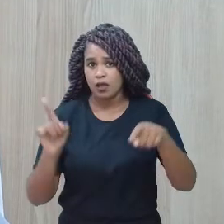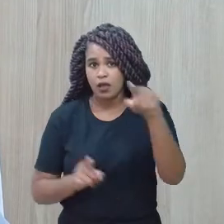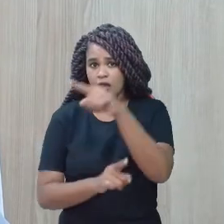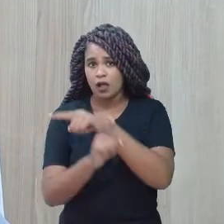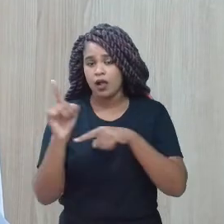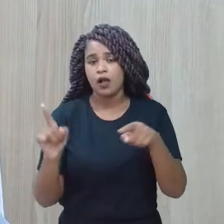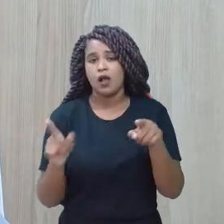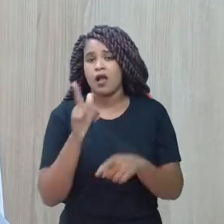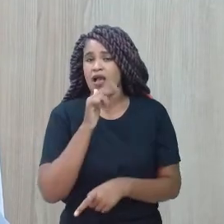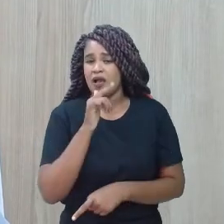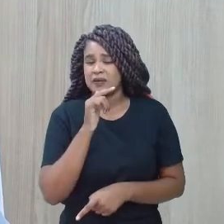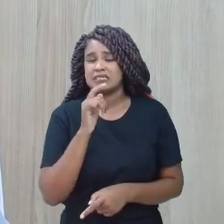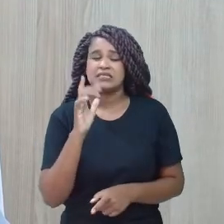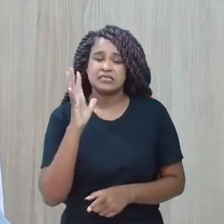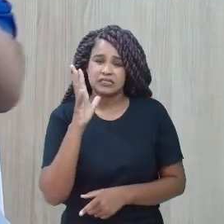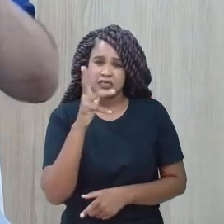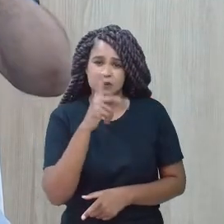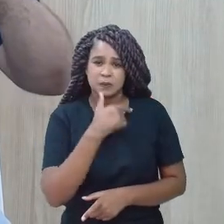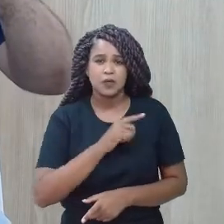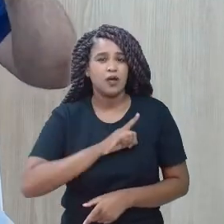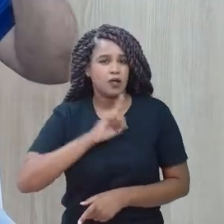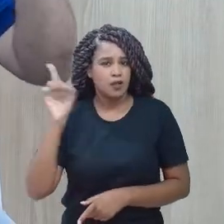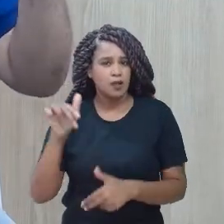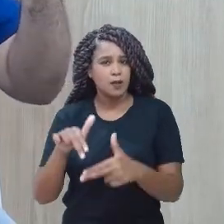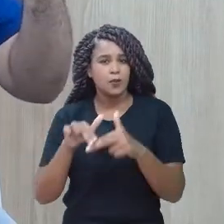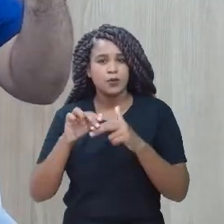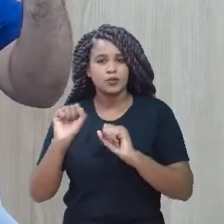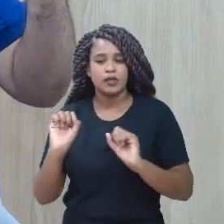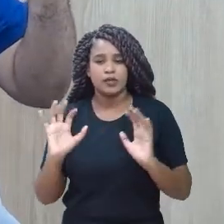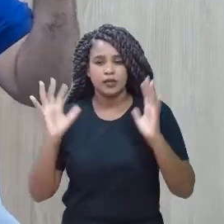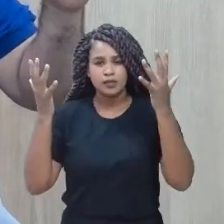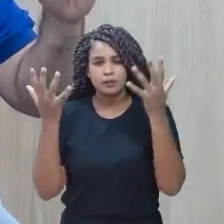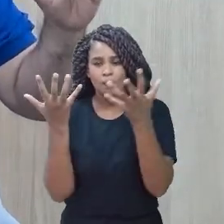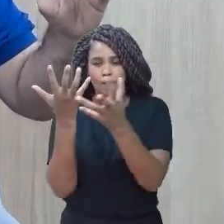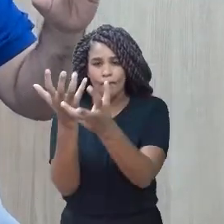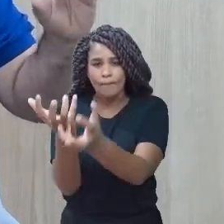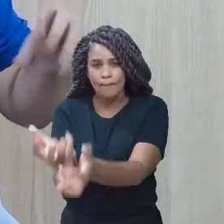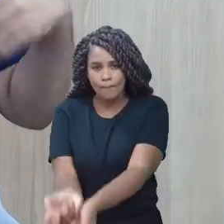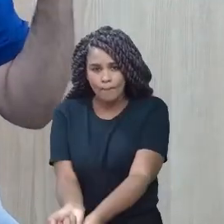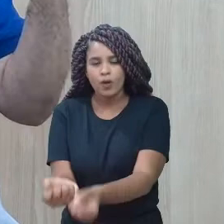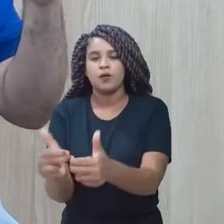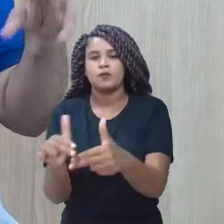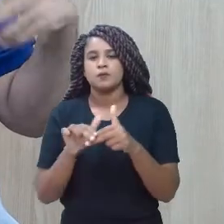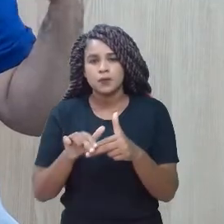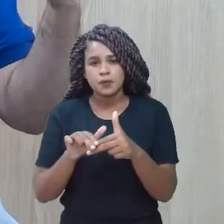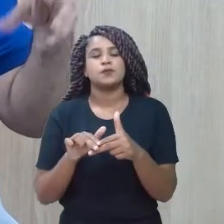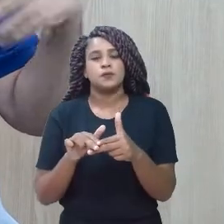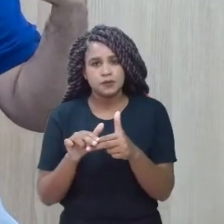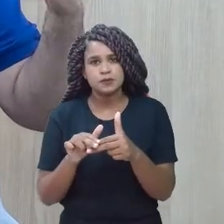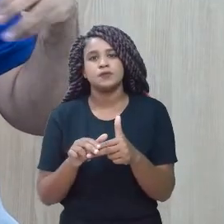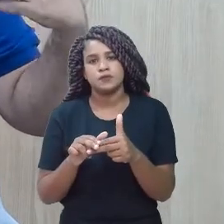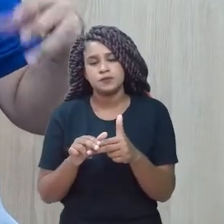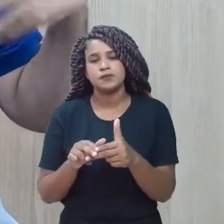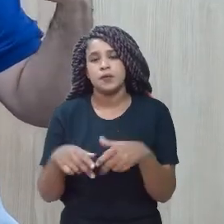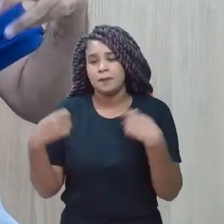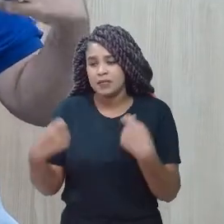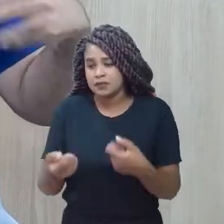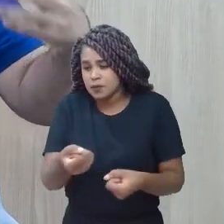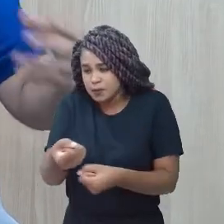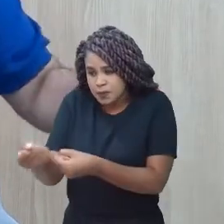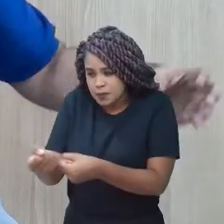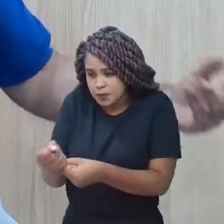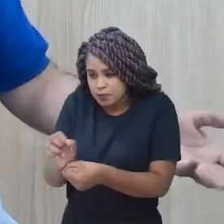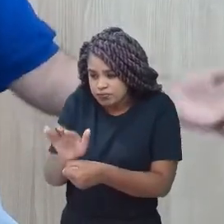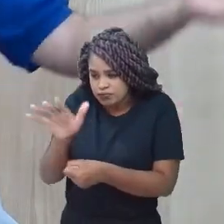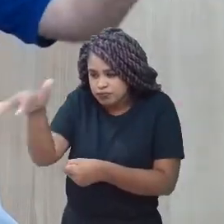pouco mais demorado, né, devido às condições climáticas. E aí, a demanda muito alta, né, na irrigação gasta mais